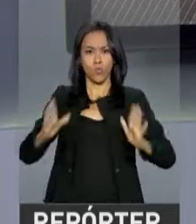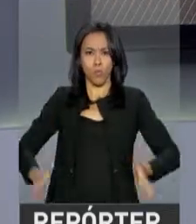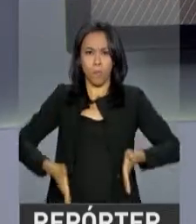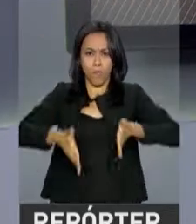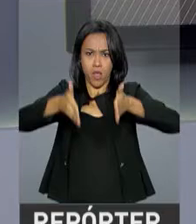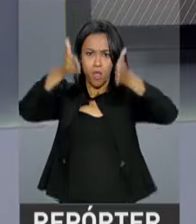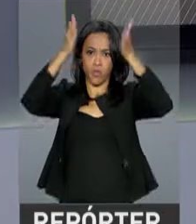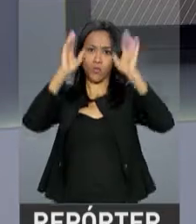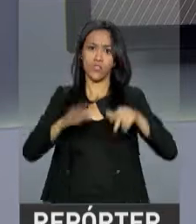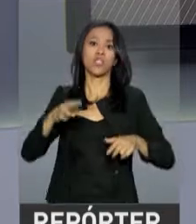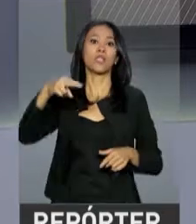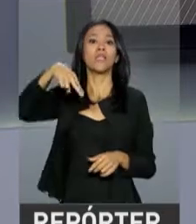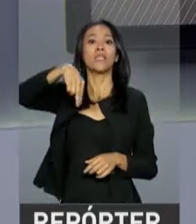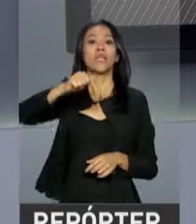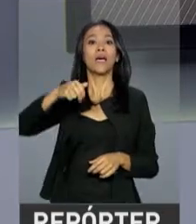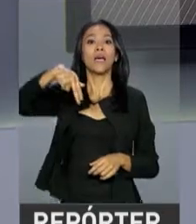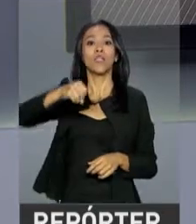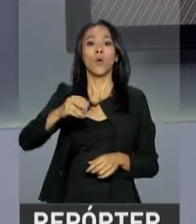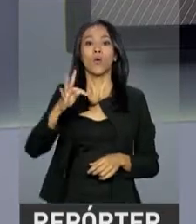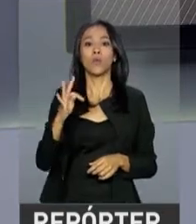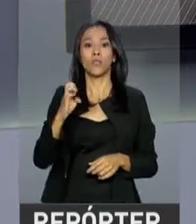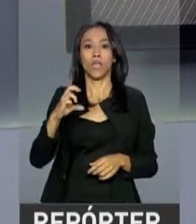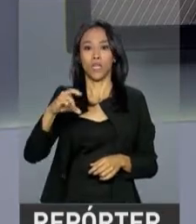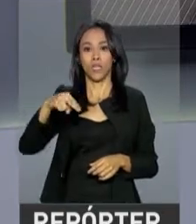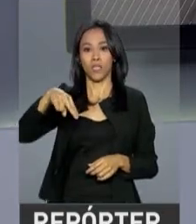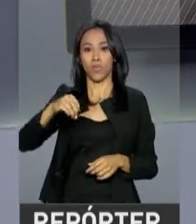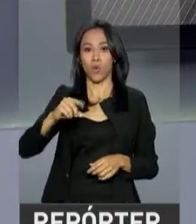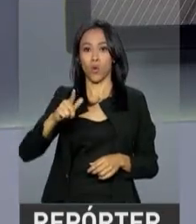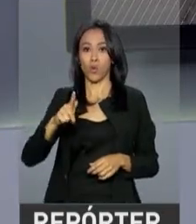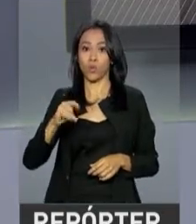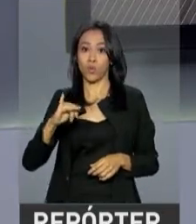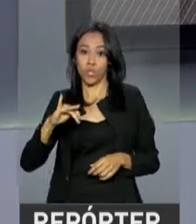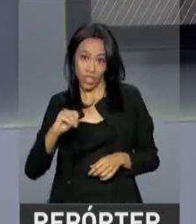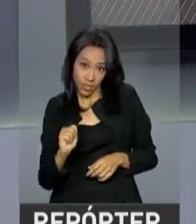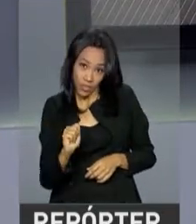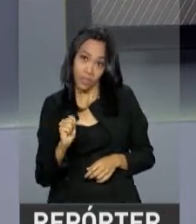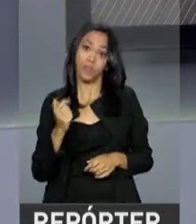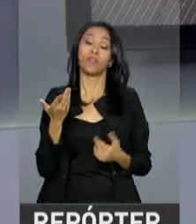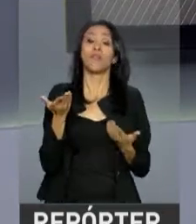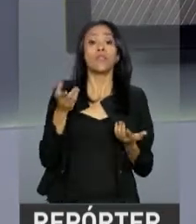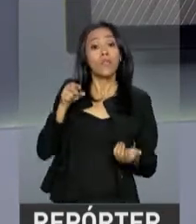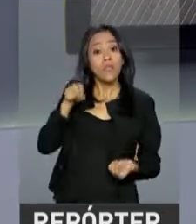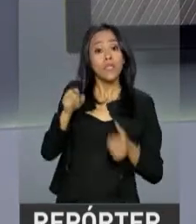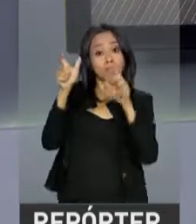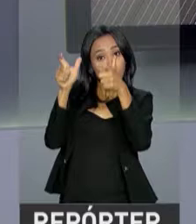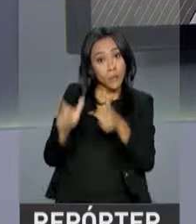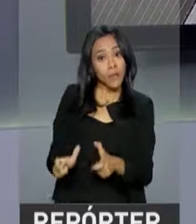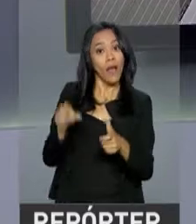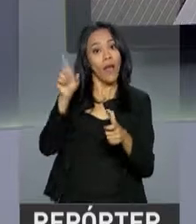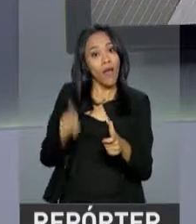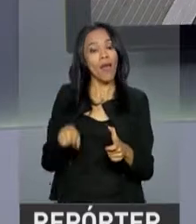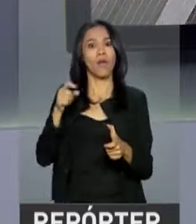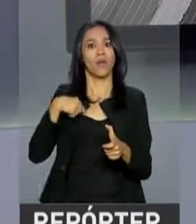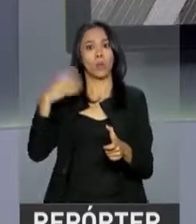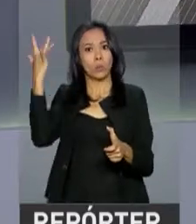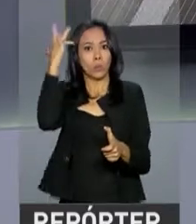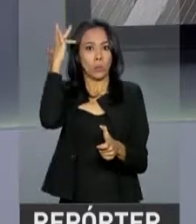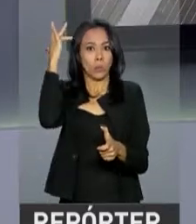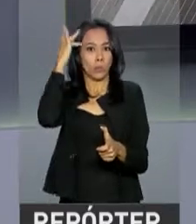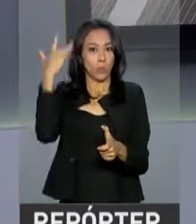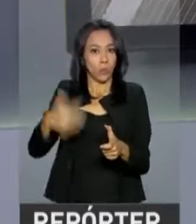ciência que trabalha com matérias do tamanho de átomos ou moléculas o local considerado de última geração